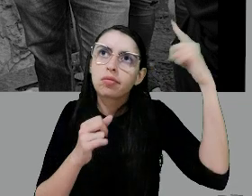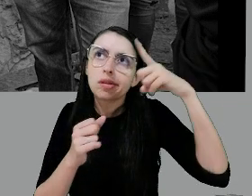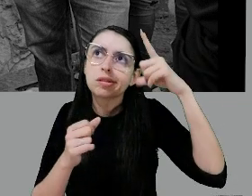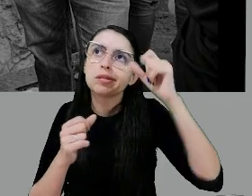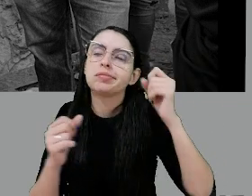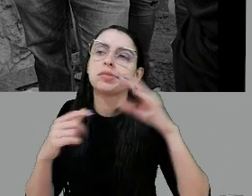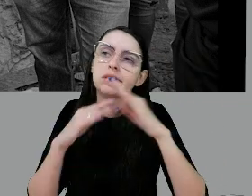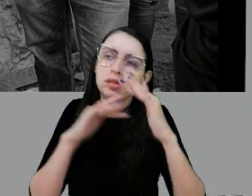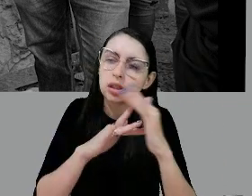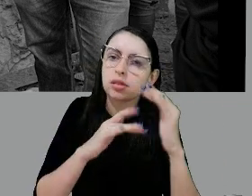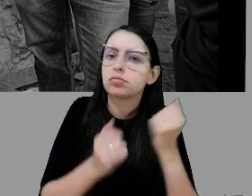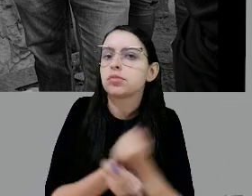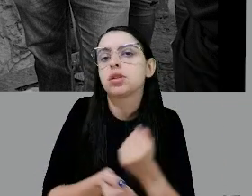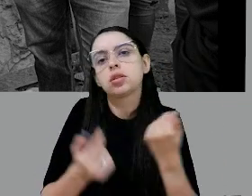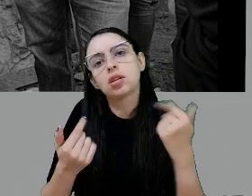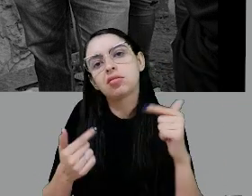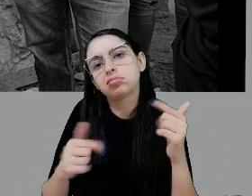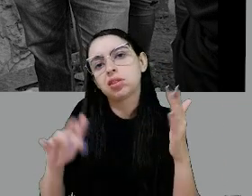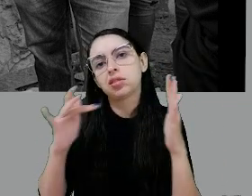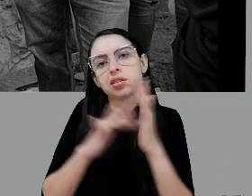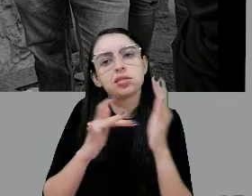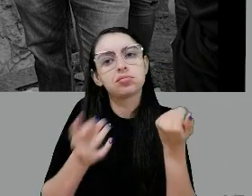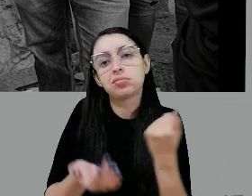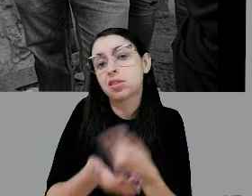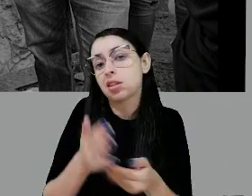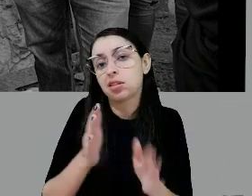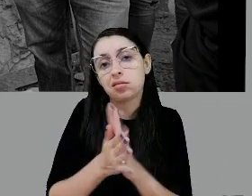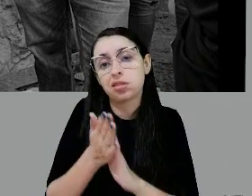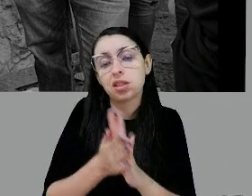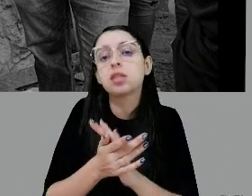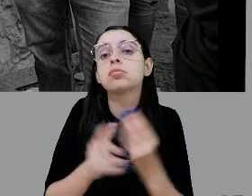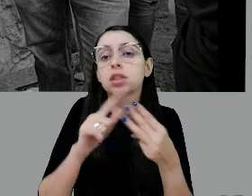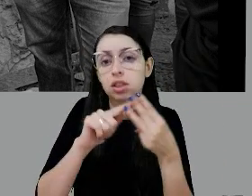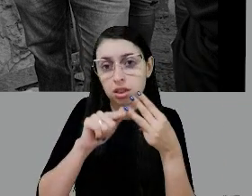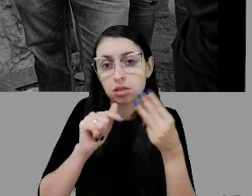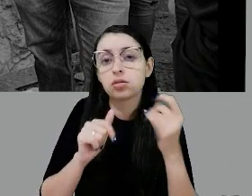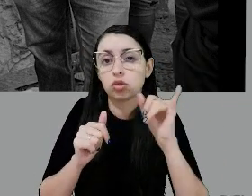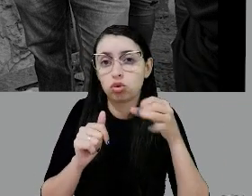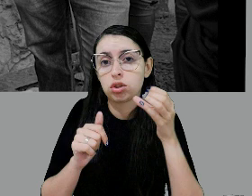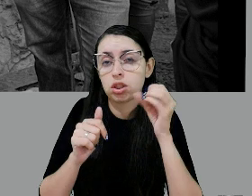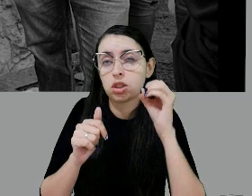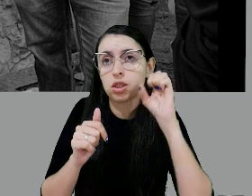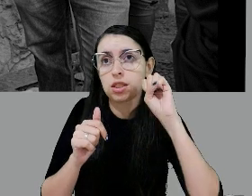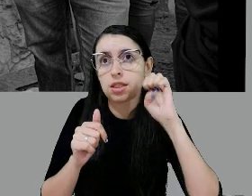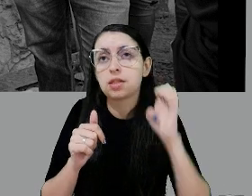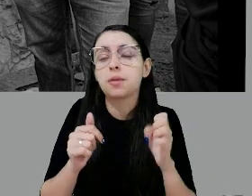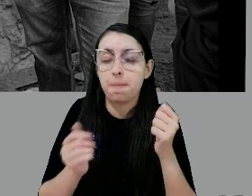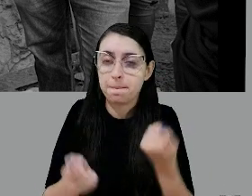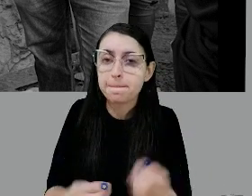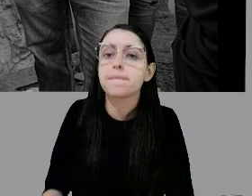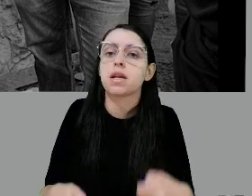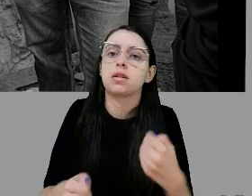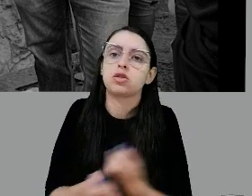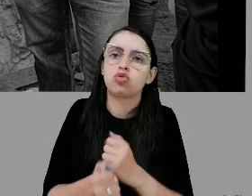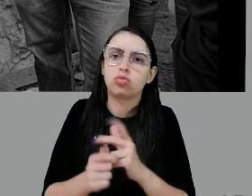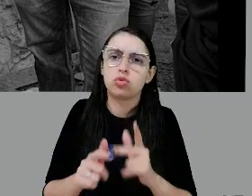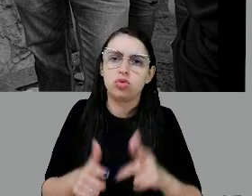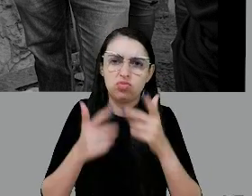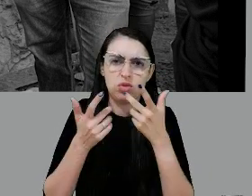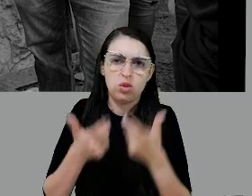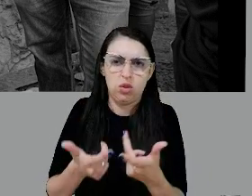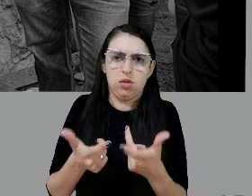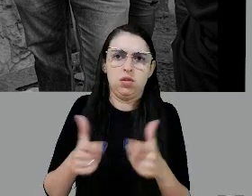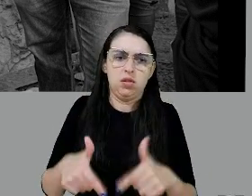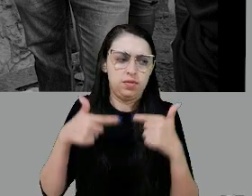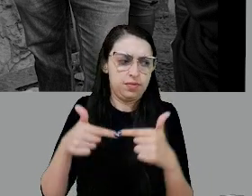ter luz e acesso, e sem acesso você não adianta. E o José teve os 3. Essa foto é uma foto muito